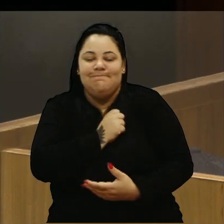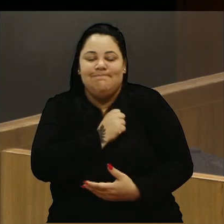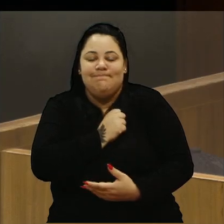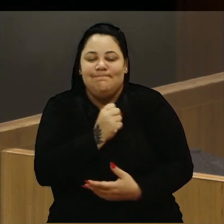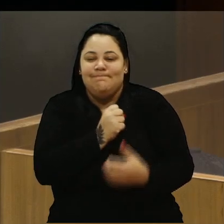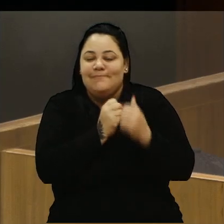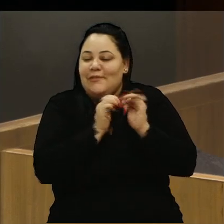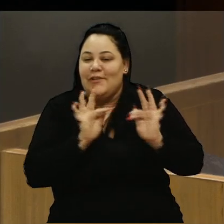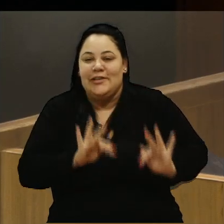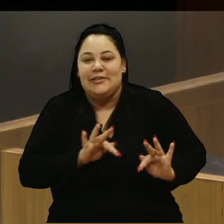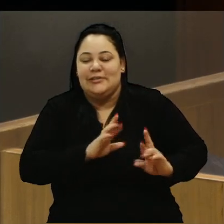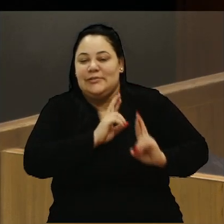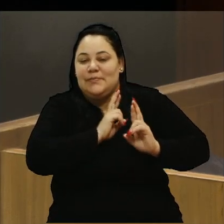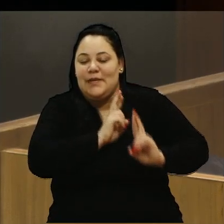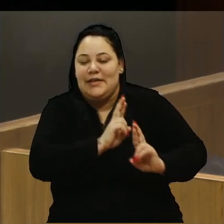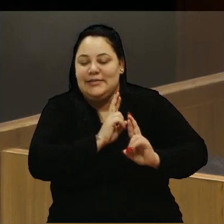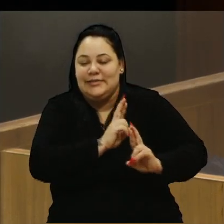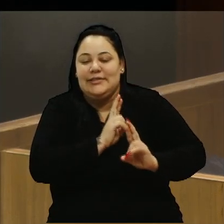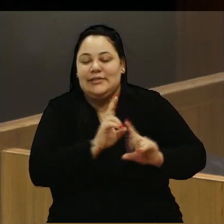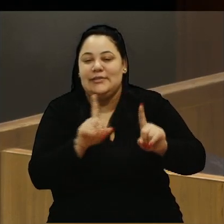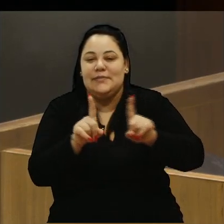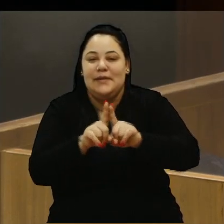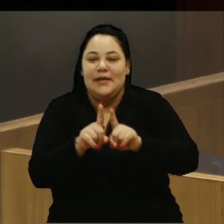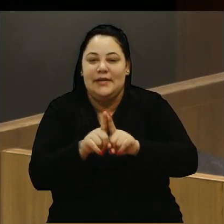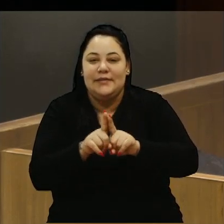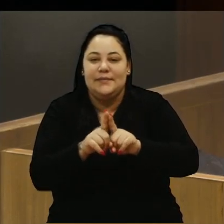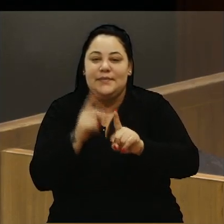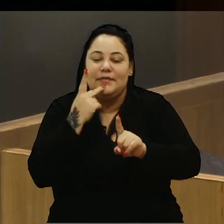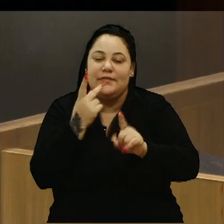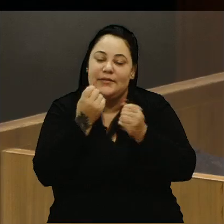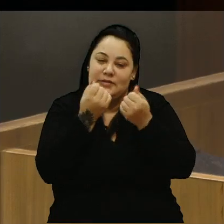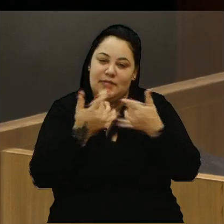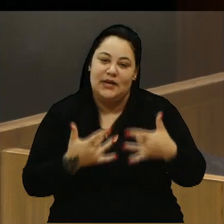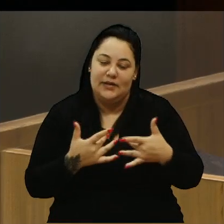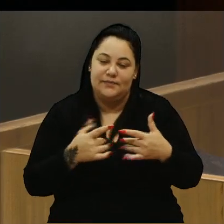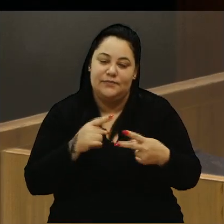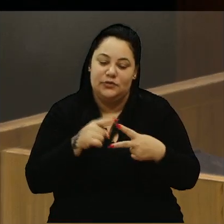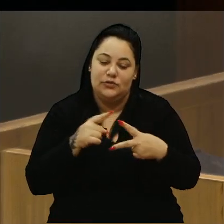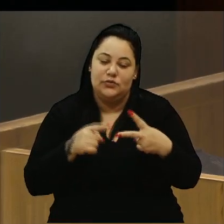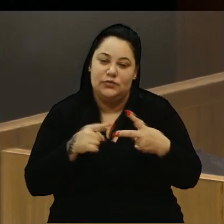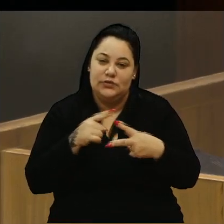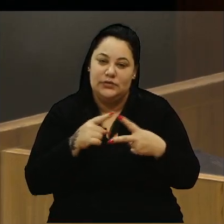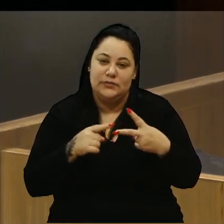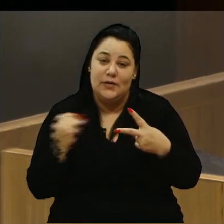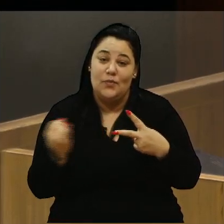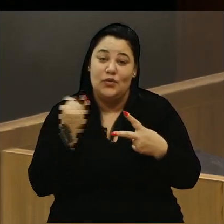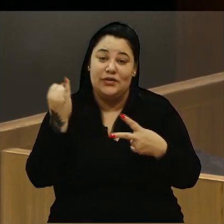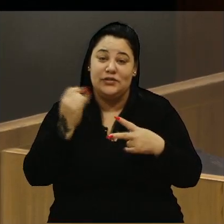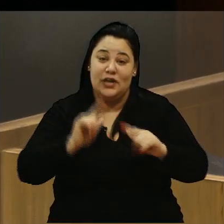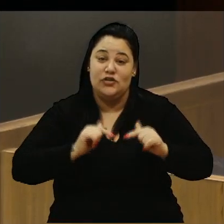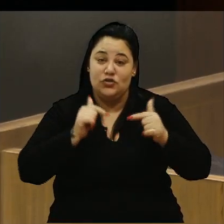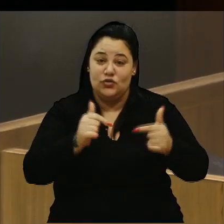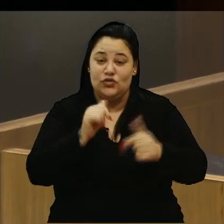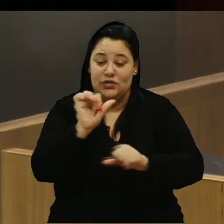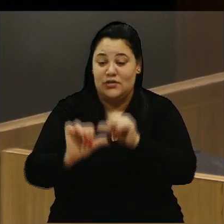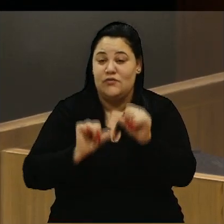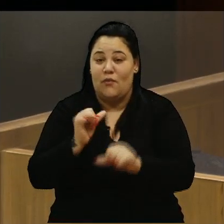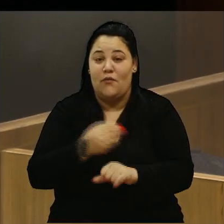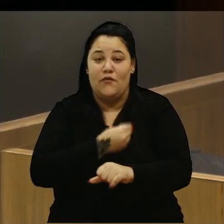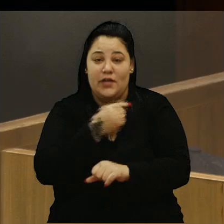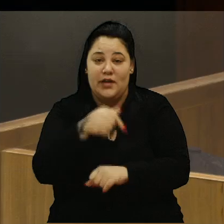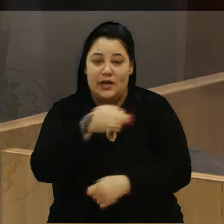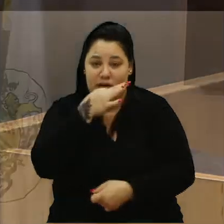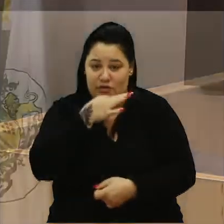de expectativa e esperança para destacar duas importantes iniciativas que têm transformado vidas em Caxias do